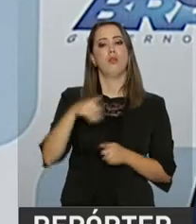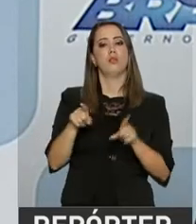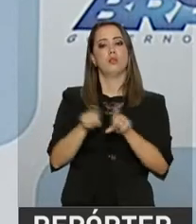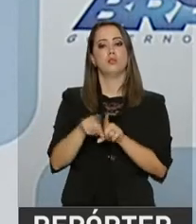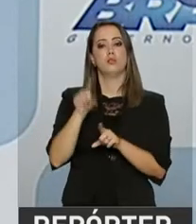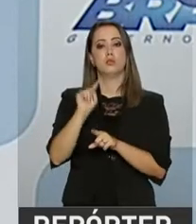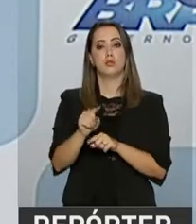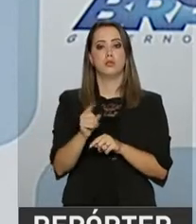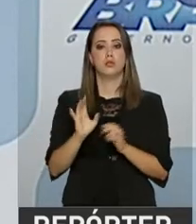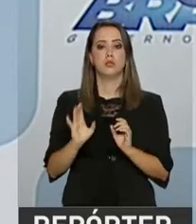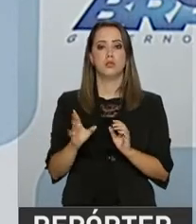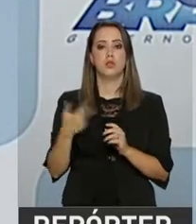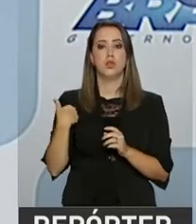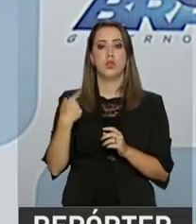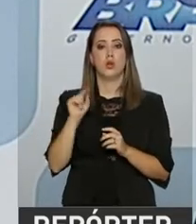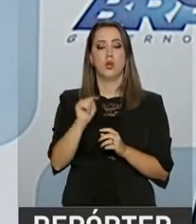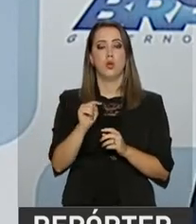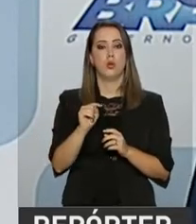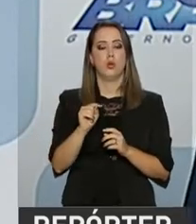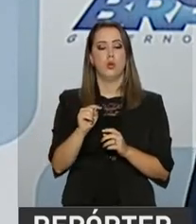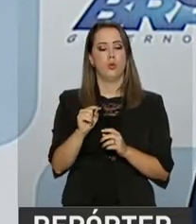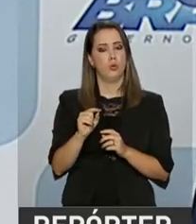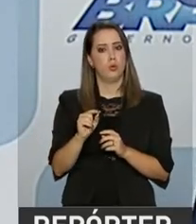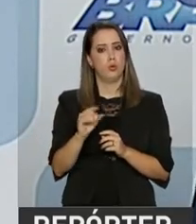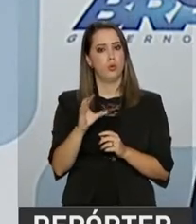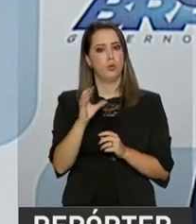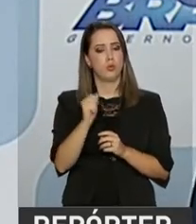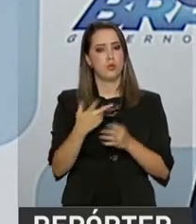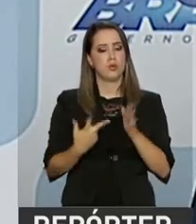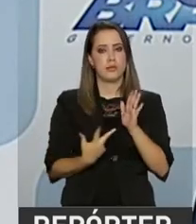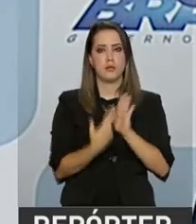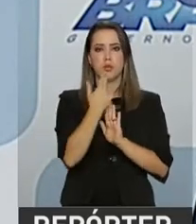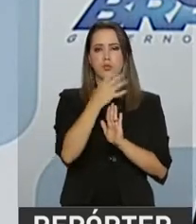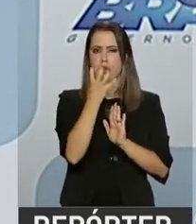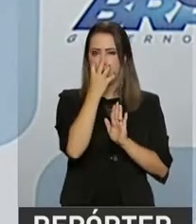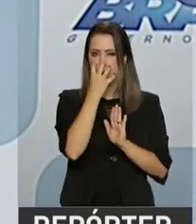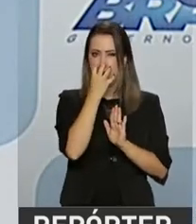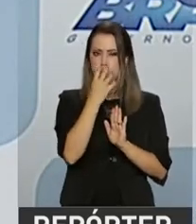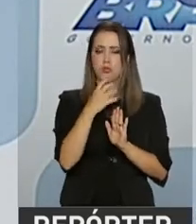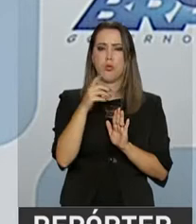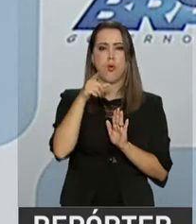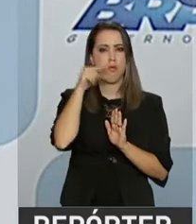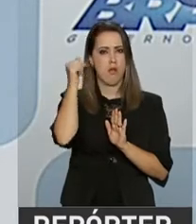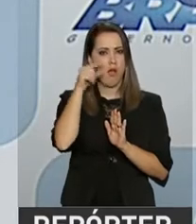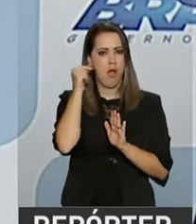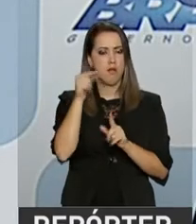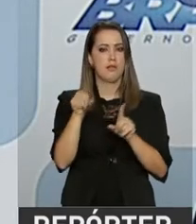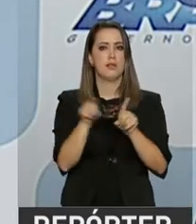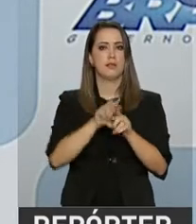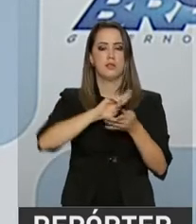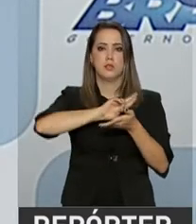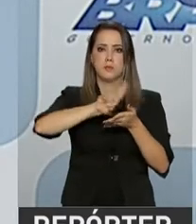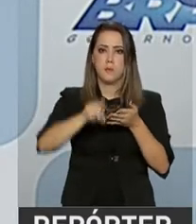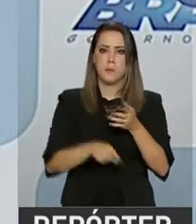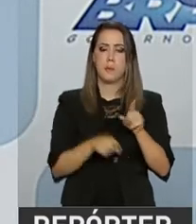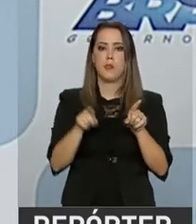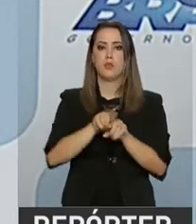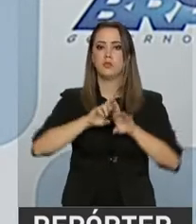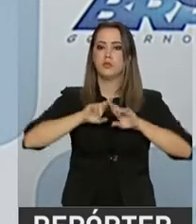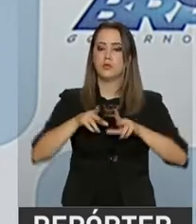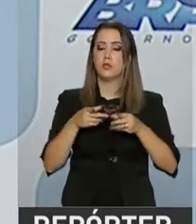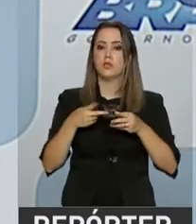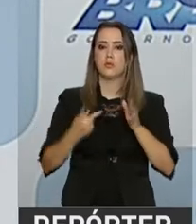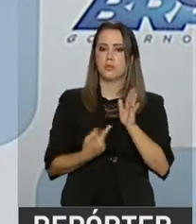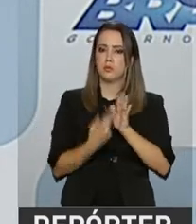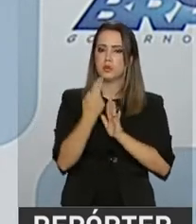né, os castramóveis, os gabinetes dentários, né, milhares e milhares de equipamentos distribuídos para